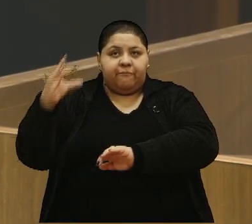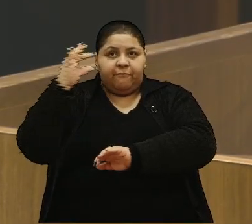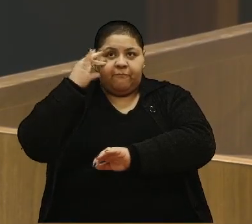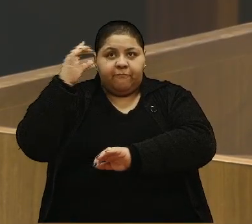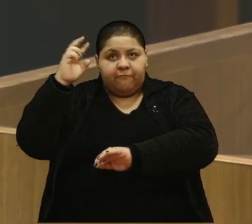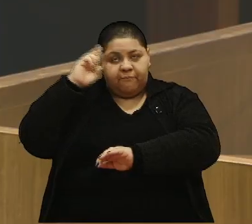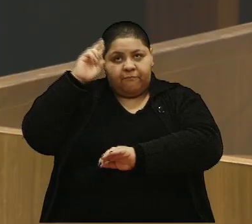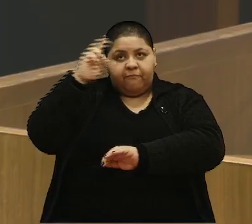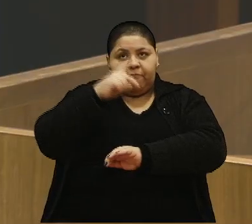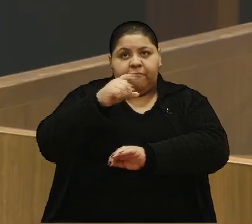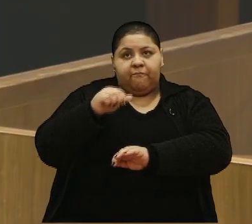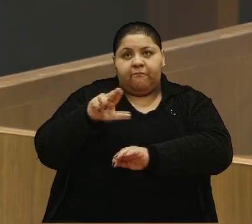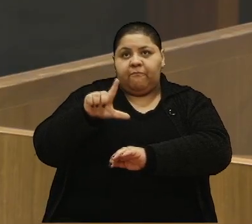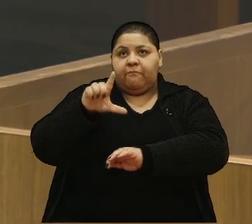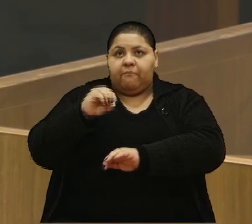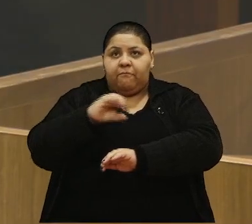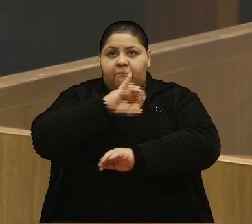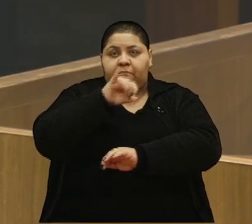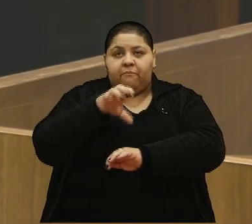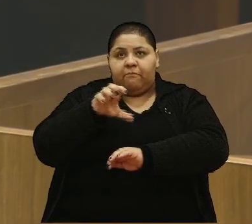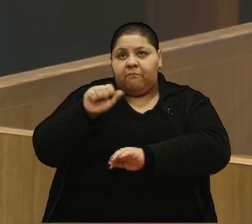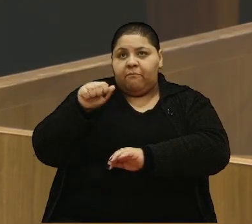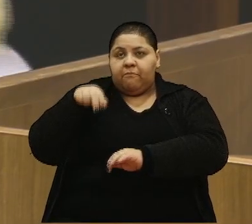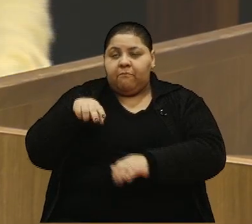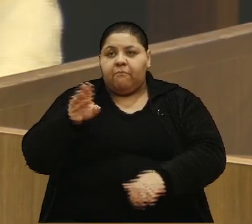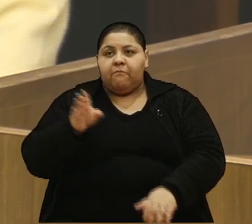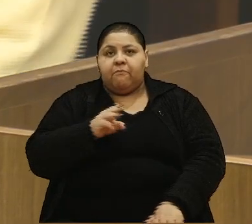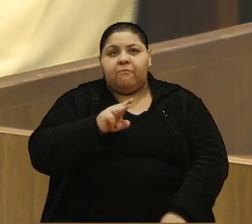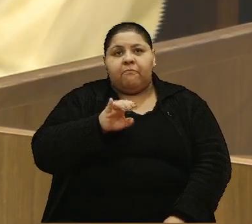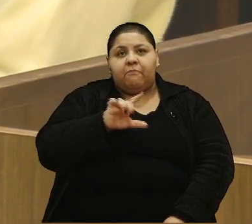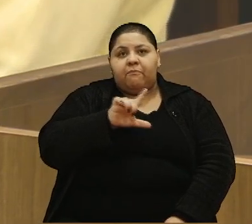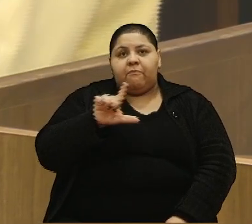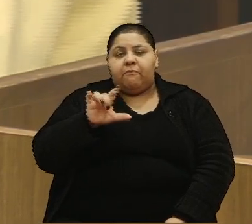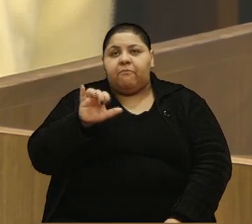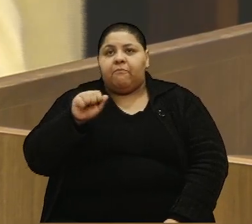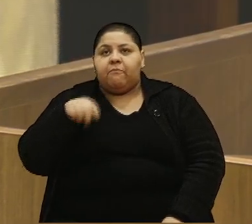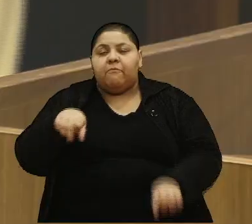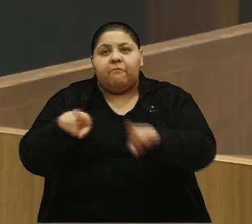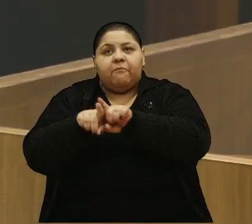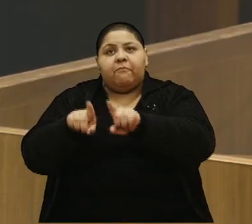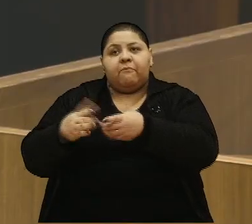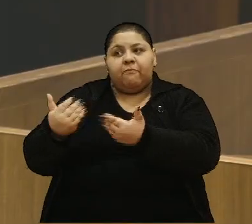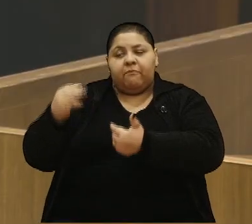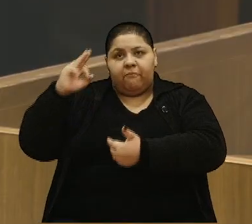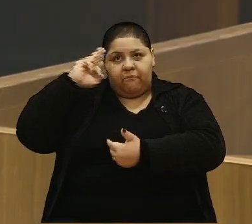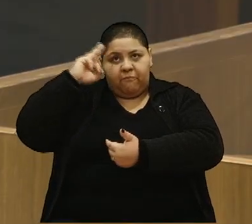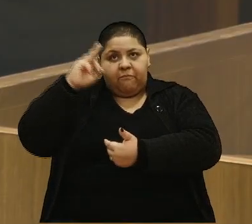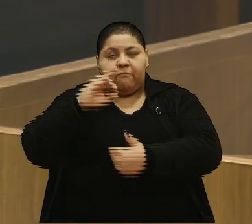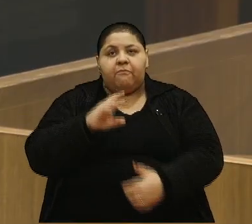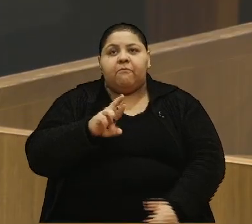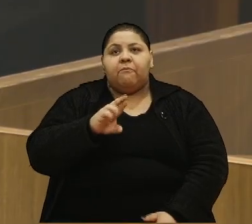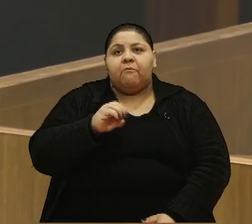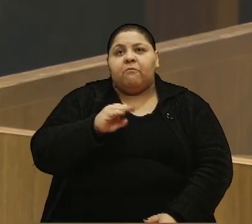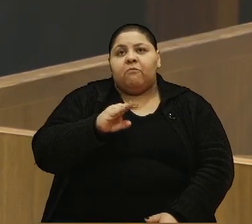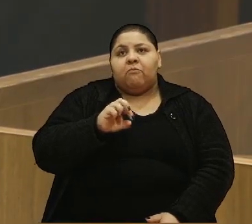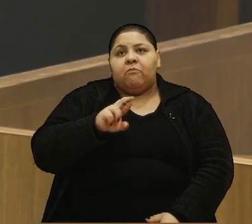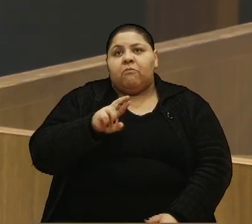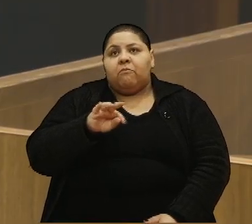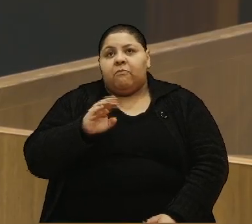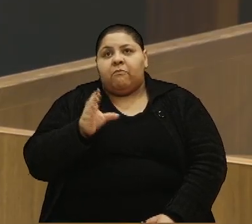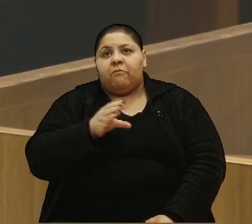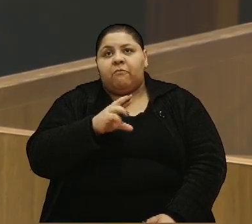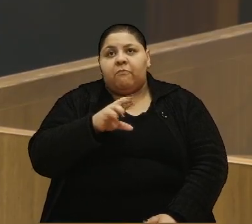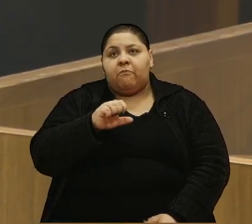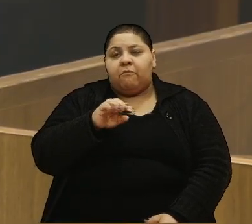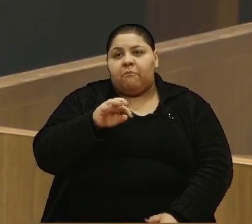chefes Paulo, Giancarlo, Vanoli, William, e além de jovens escoteiros como Robert e Christian. Após